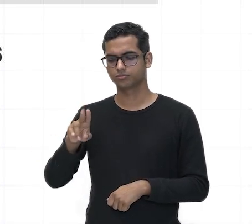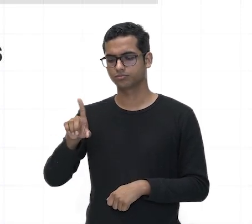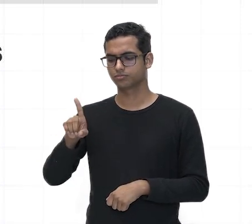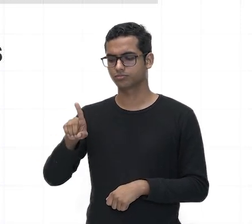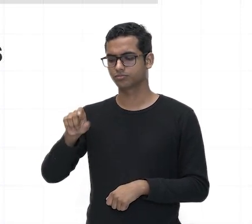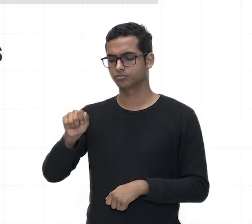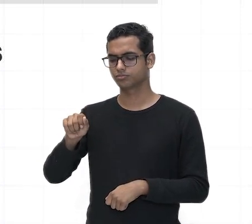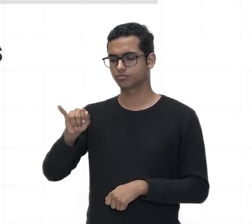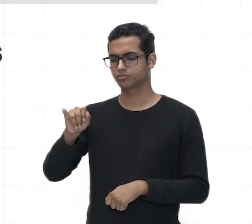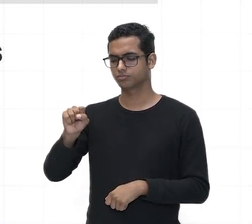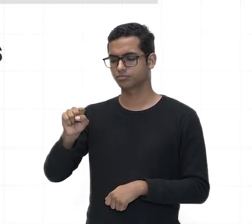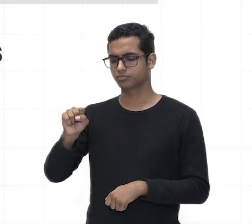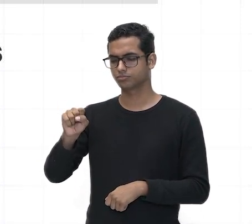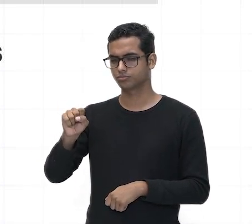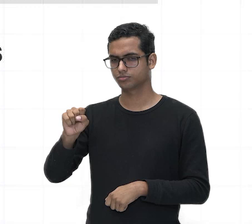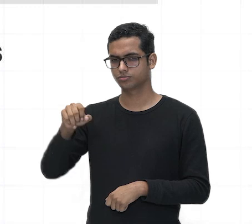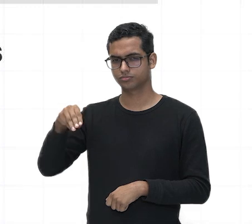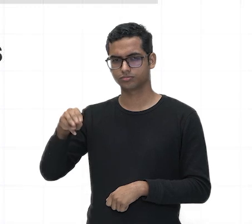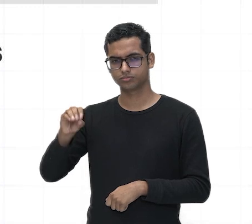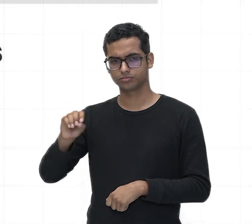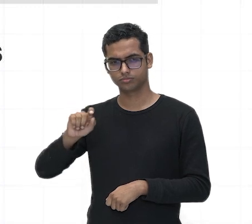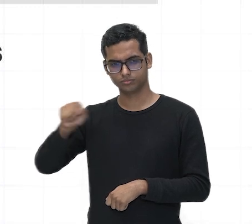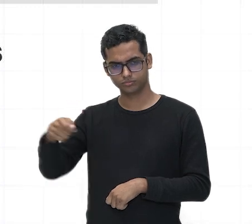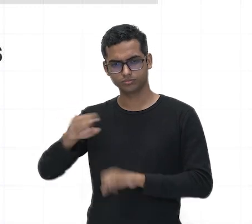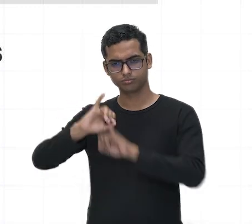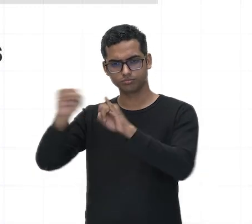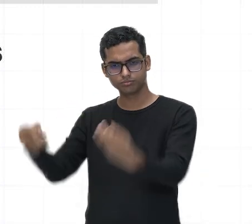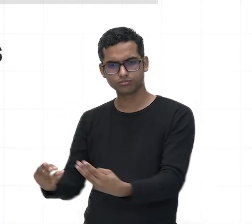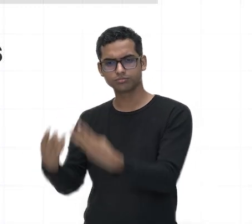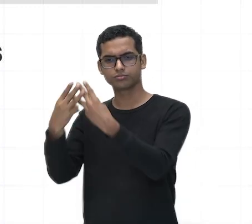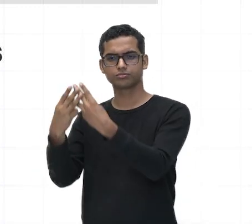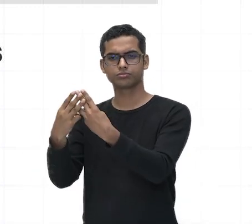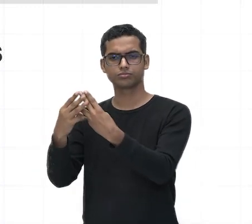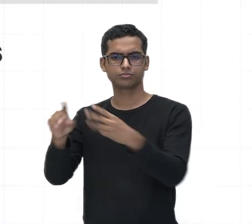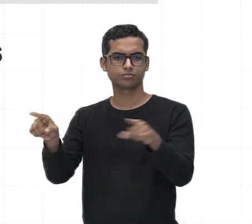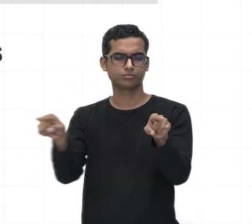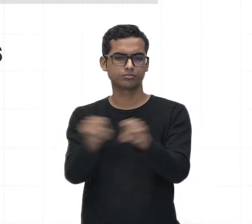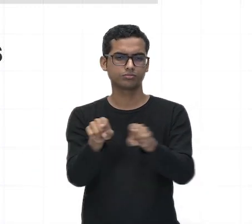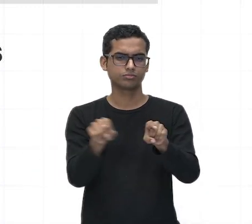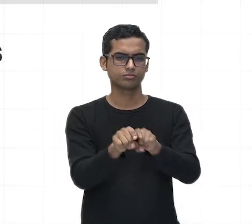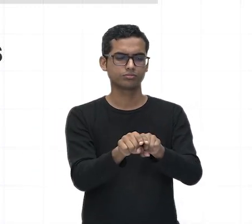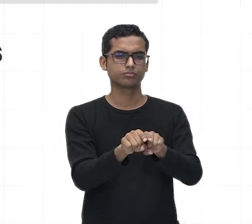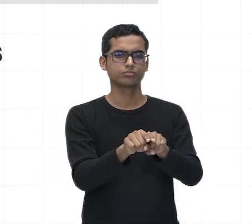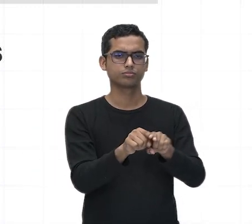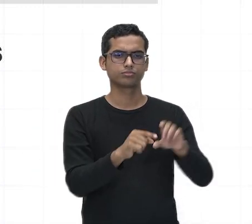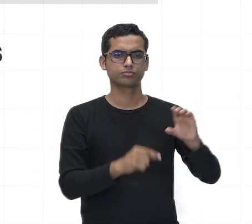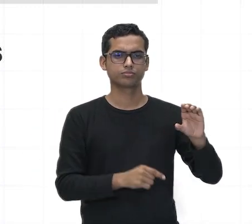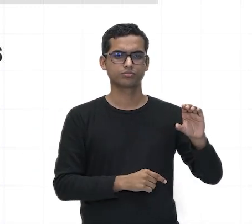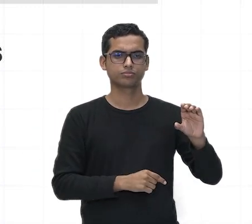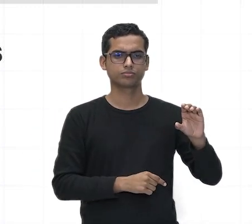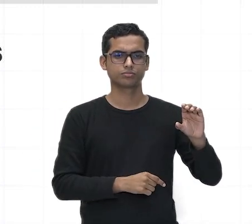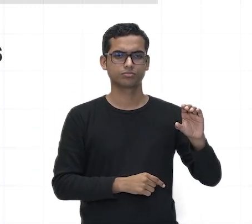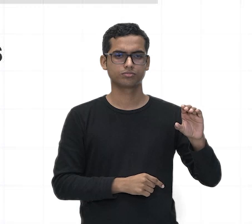religiões valorizam a vida. São religiões muito próximas, são religiões irmãs,